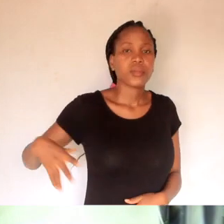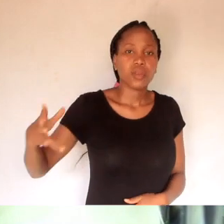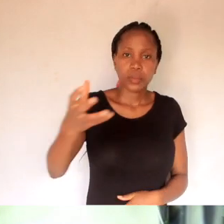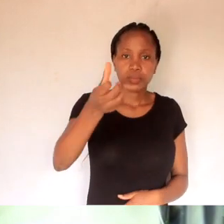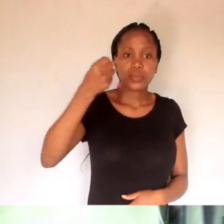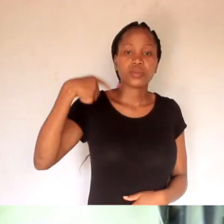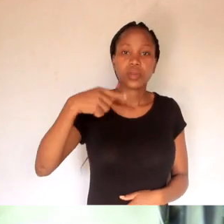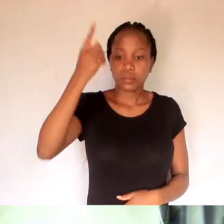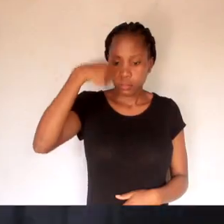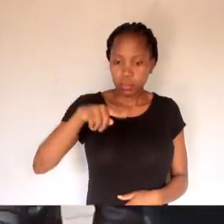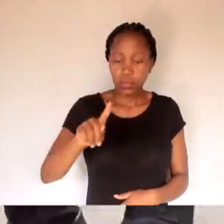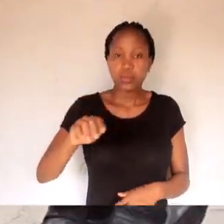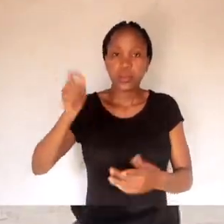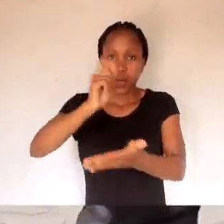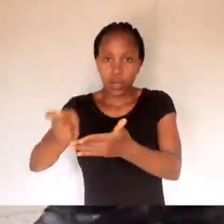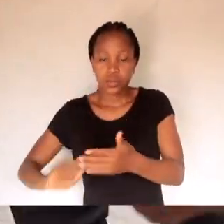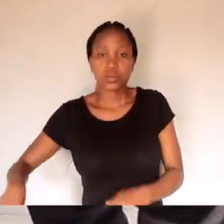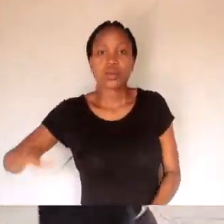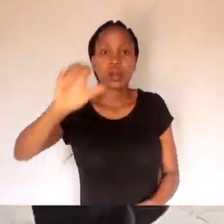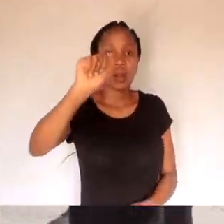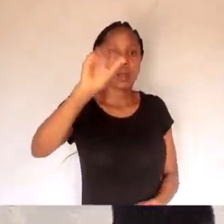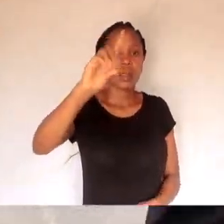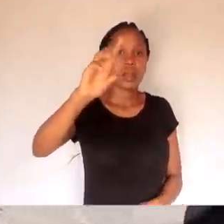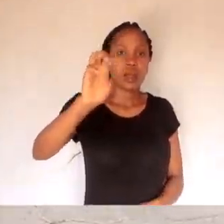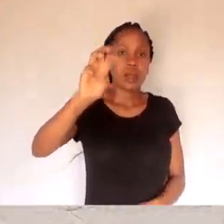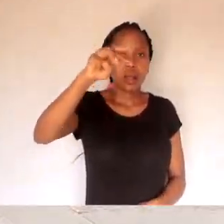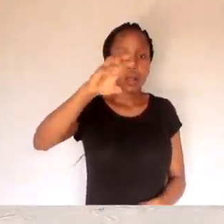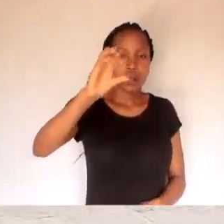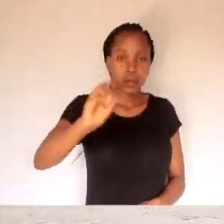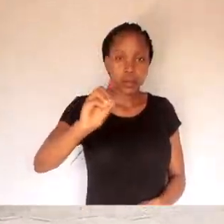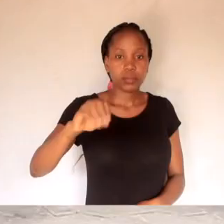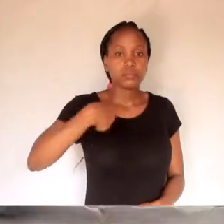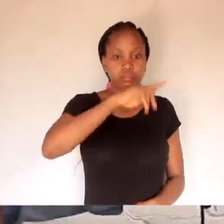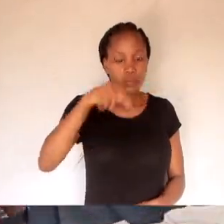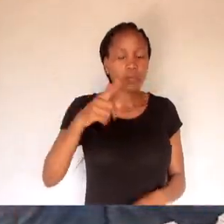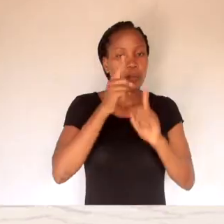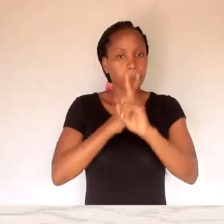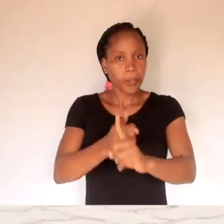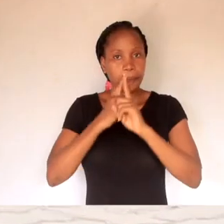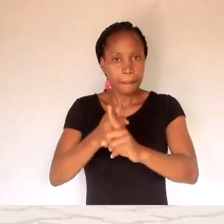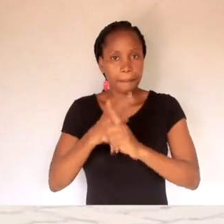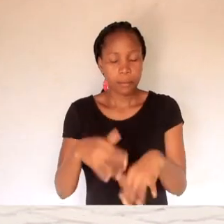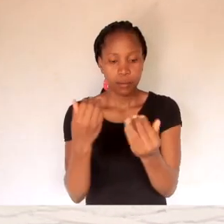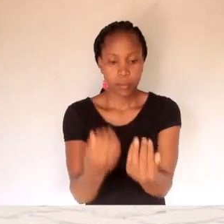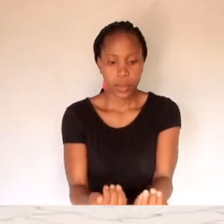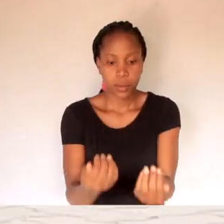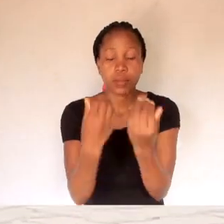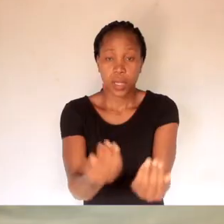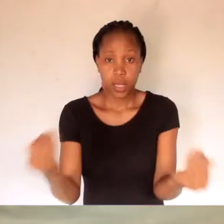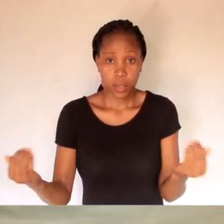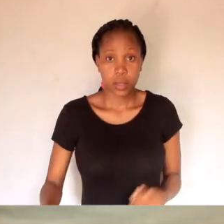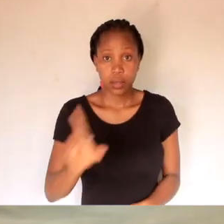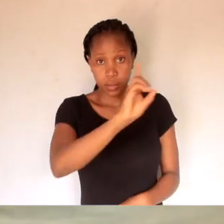e fomos à escola da ADEM. E conseguimos ter esta participação das crianças